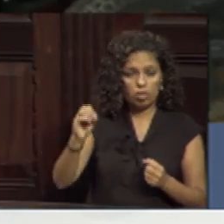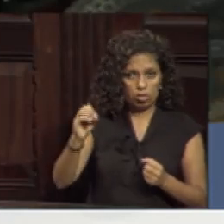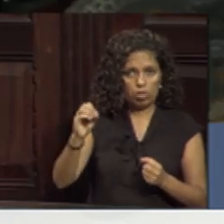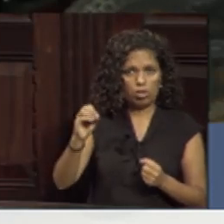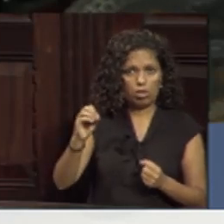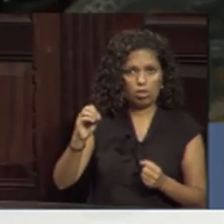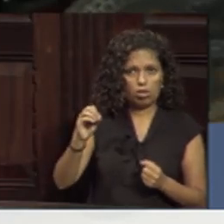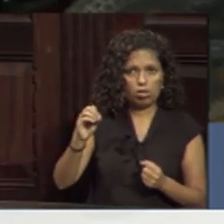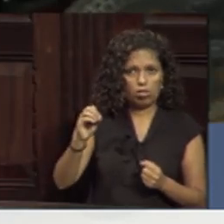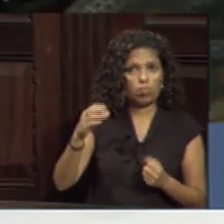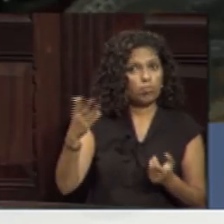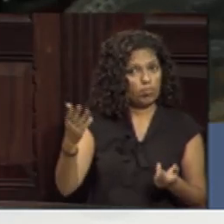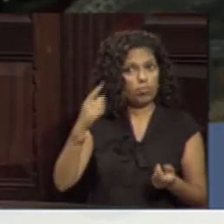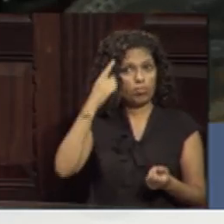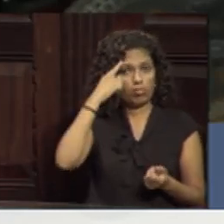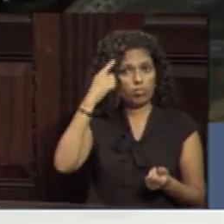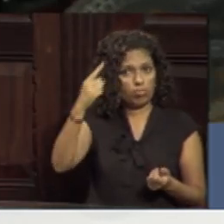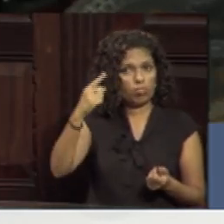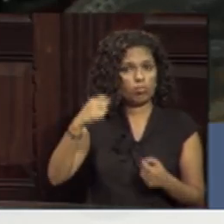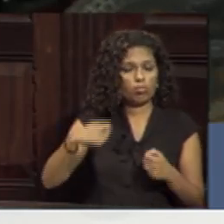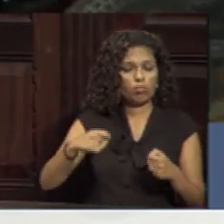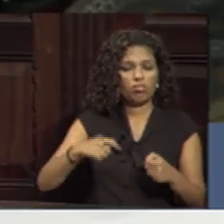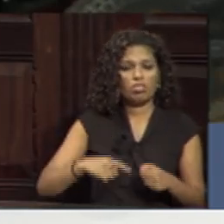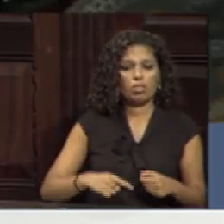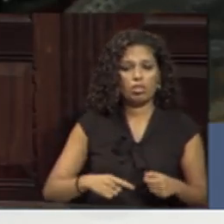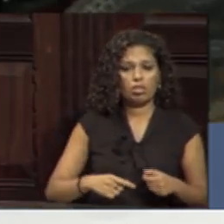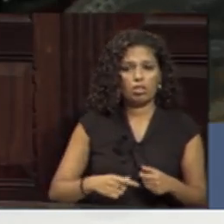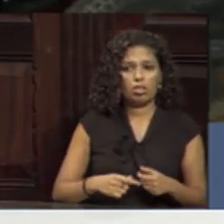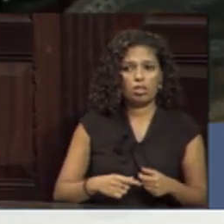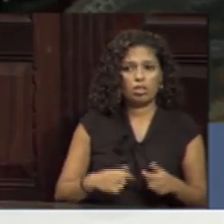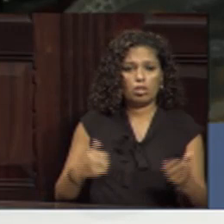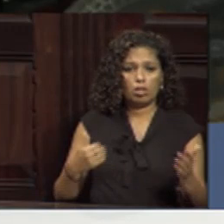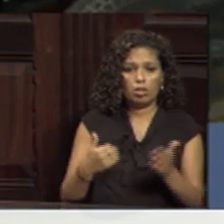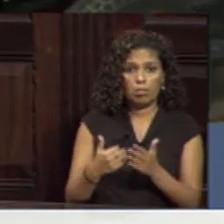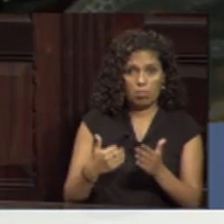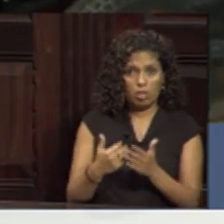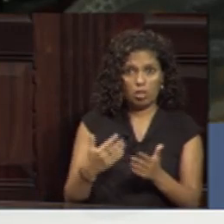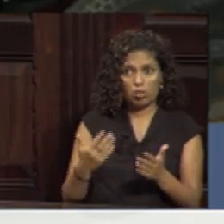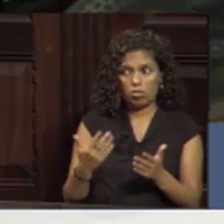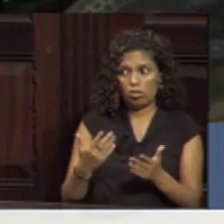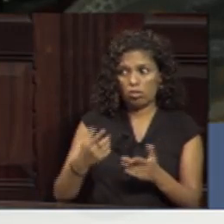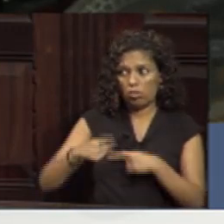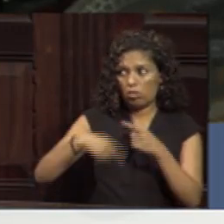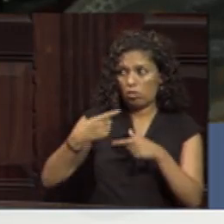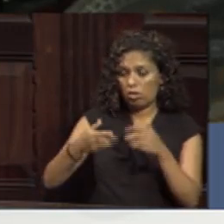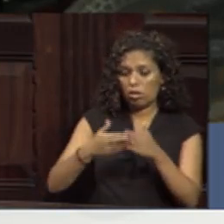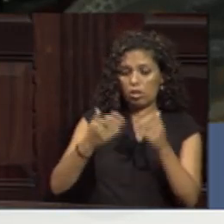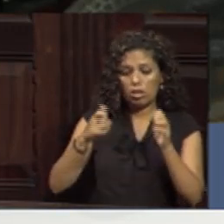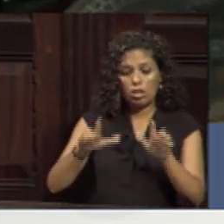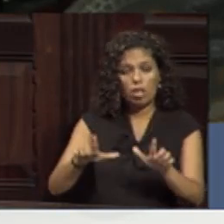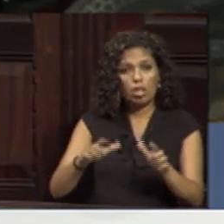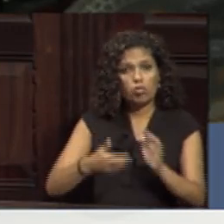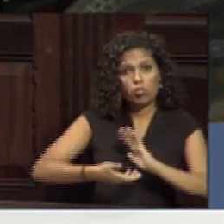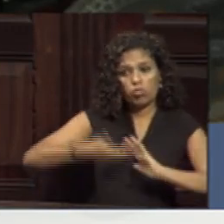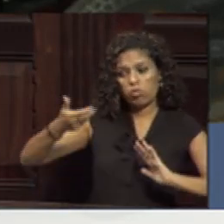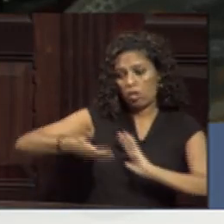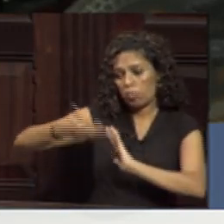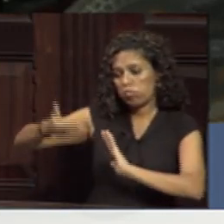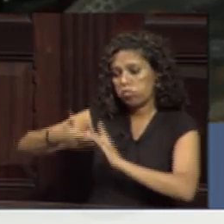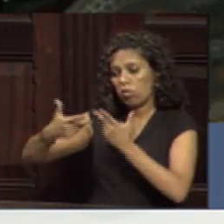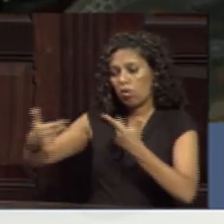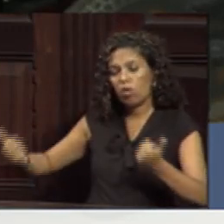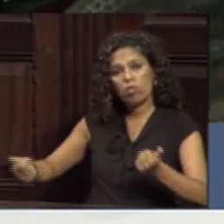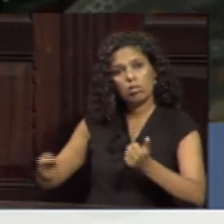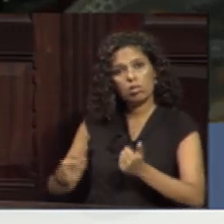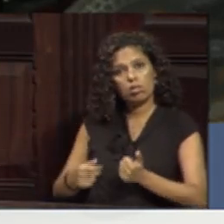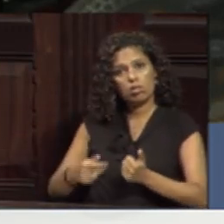porque também alguns PMs ou policiais civis que trabalham aqui nos ajudando vão ser retirados. Então,